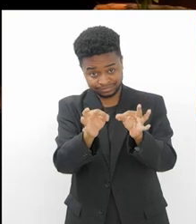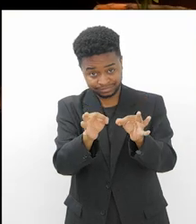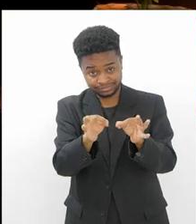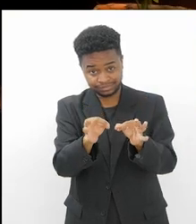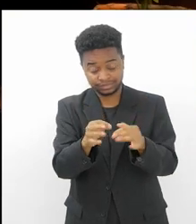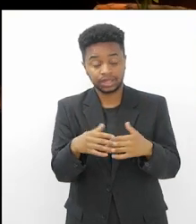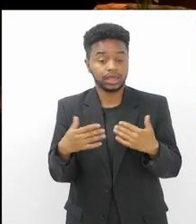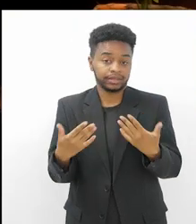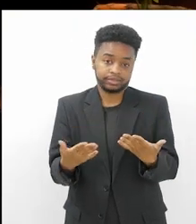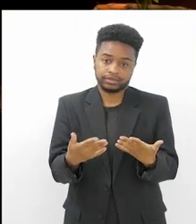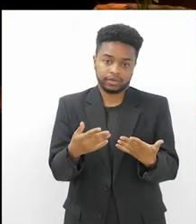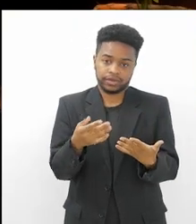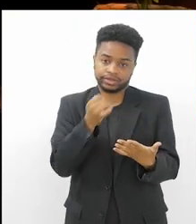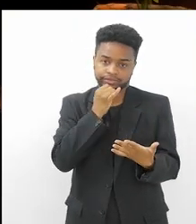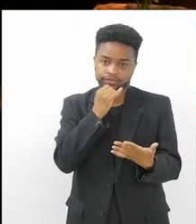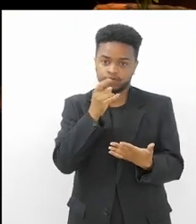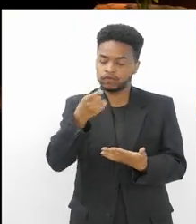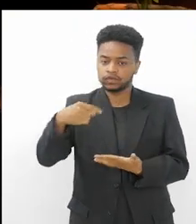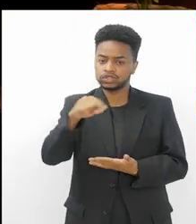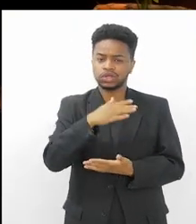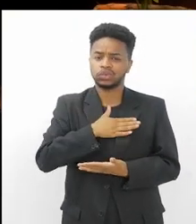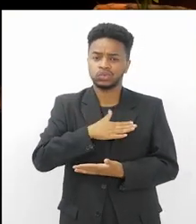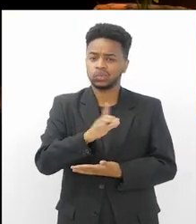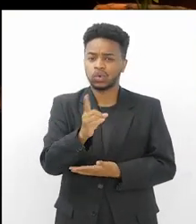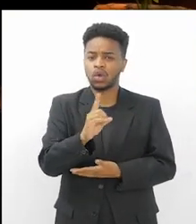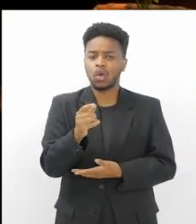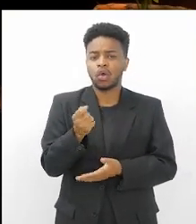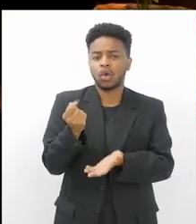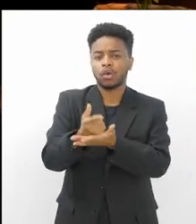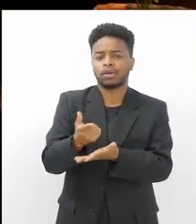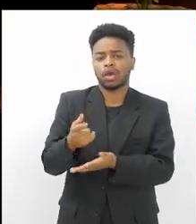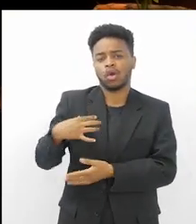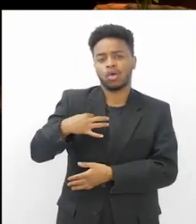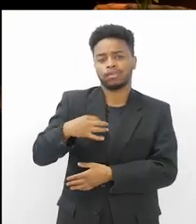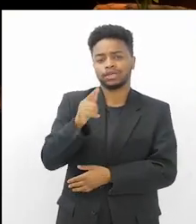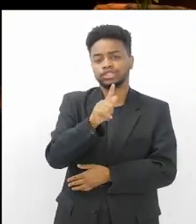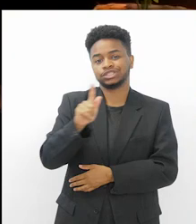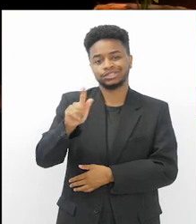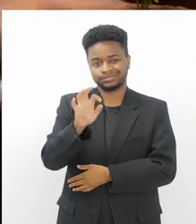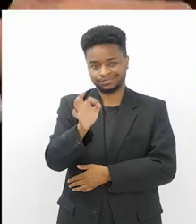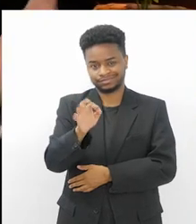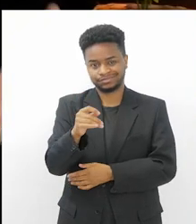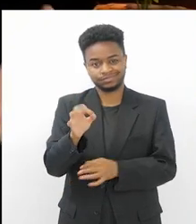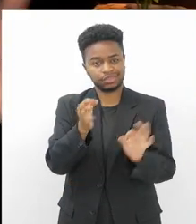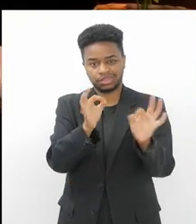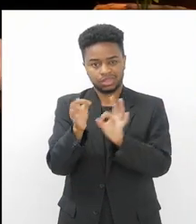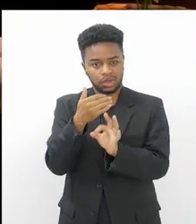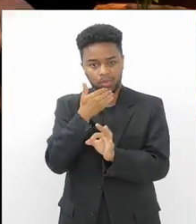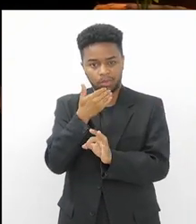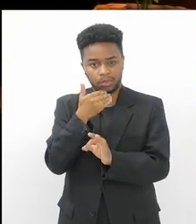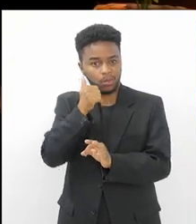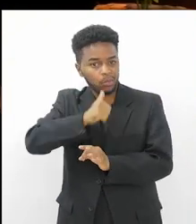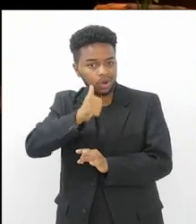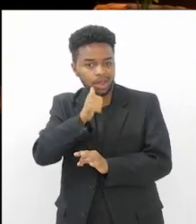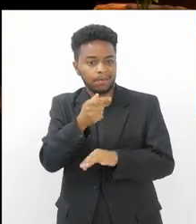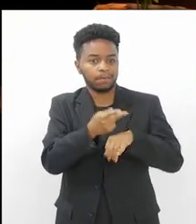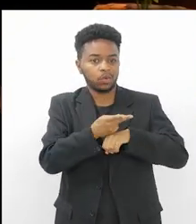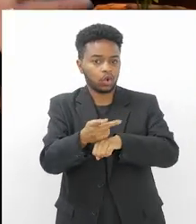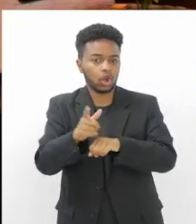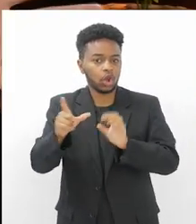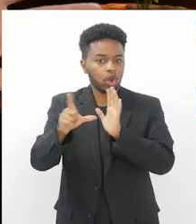o que você gostaria. Você não gostaria de comprar, digamos, uma roupa GG, por exemplo. Sim. Nenhuma mulher